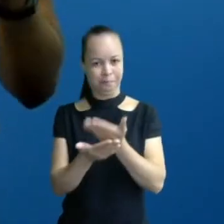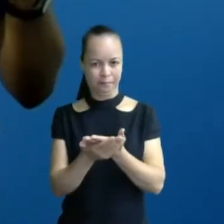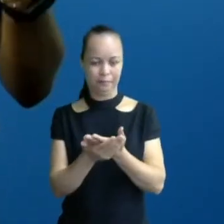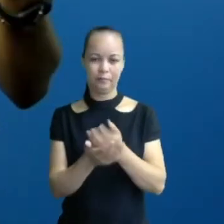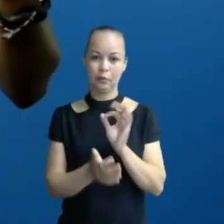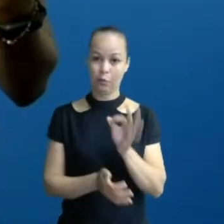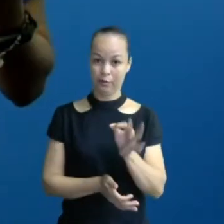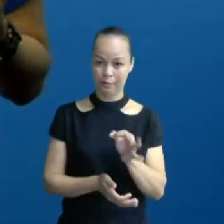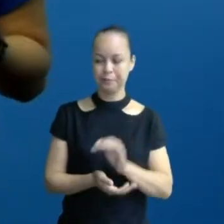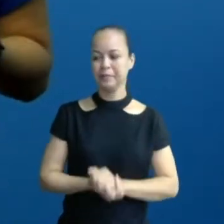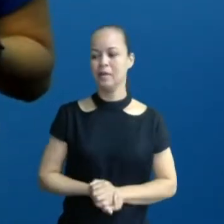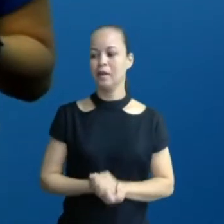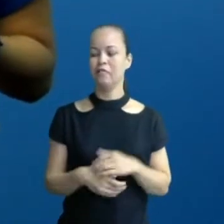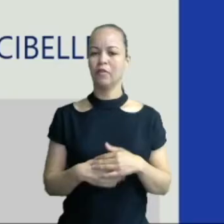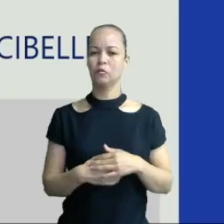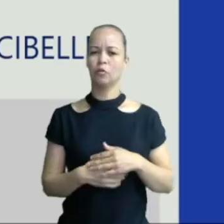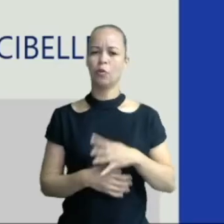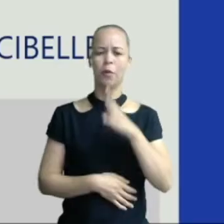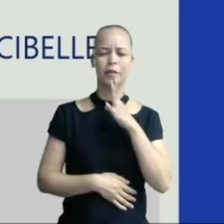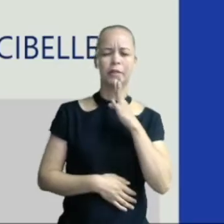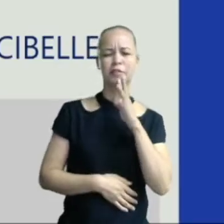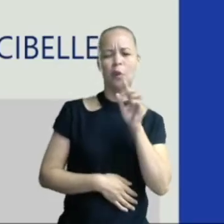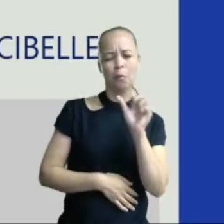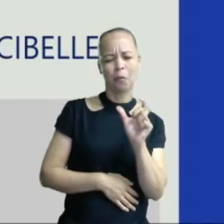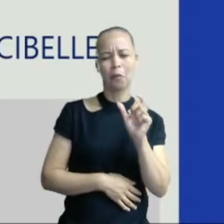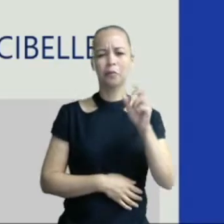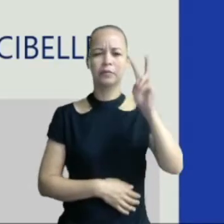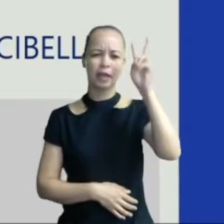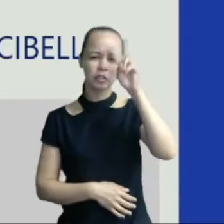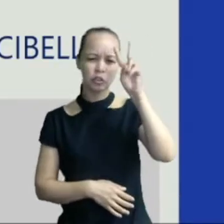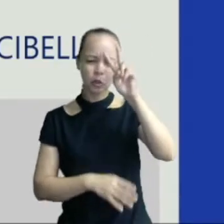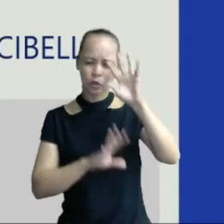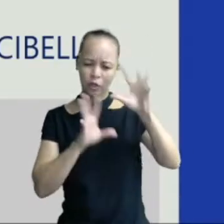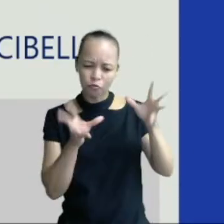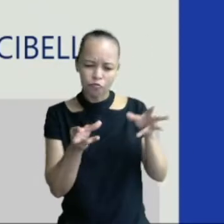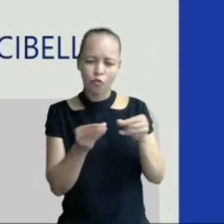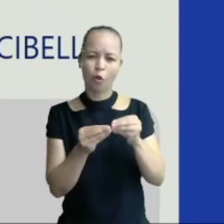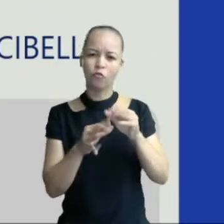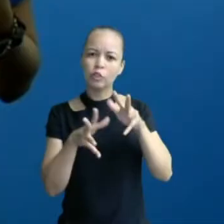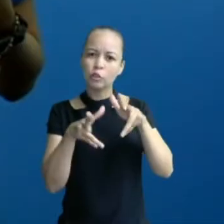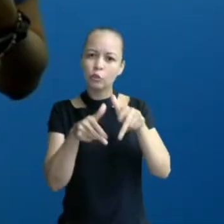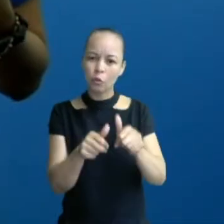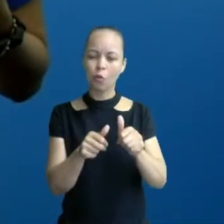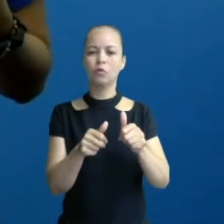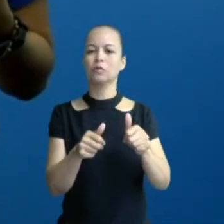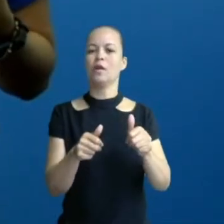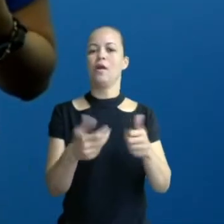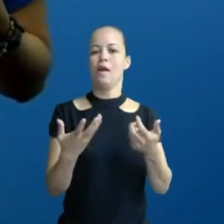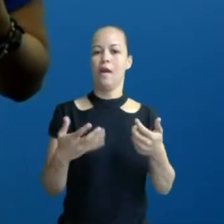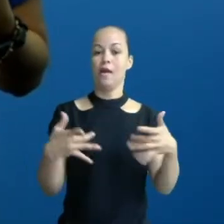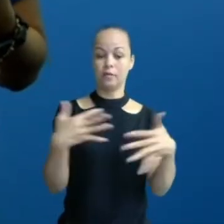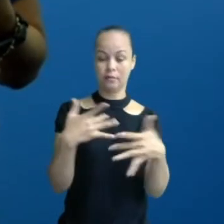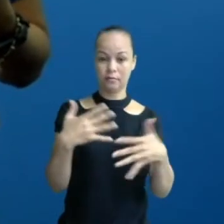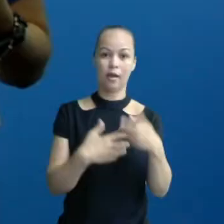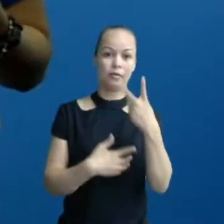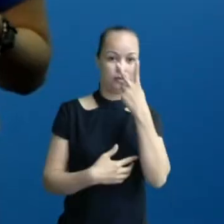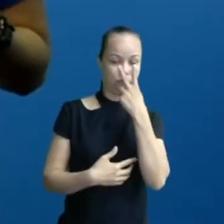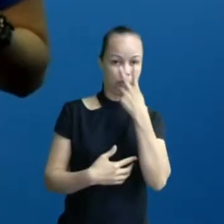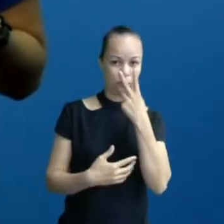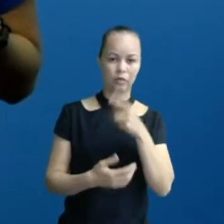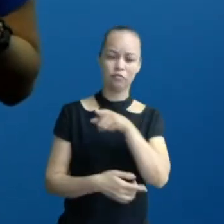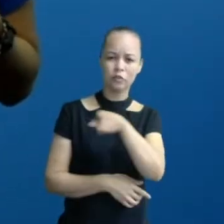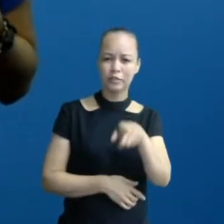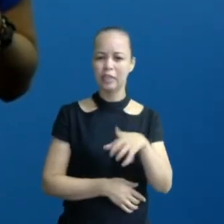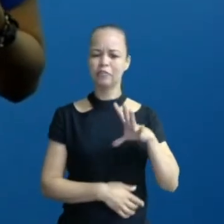Vamos conhecer um pouco da história que envolve toda a vitória de Santo Antão. Vocês vão adorar o tema de